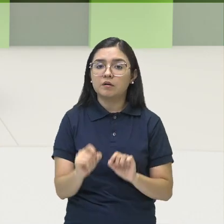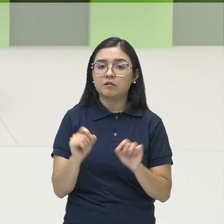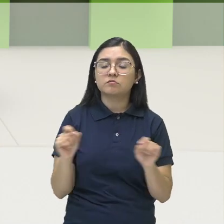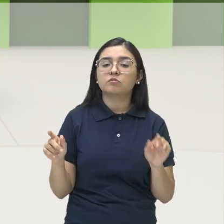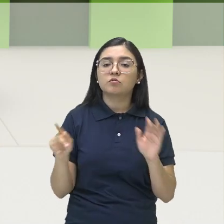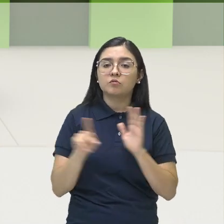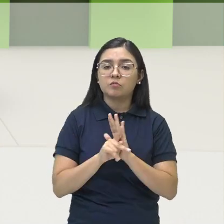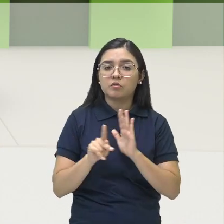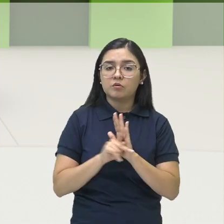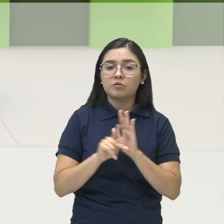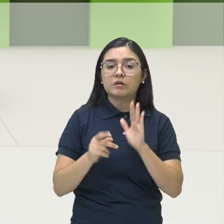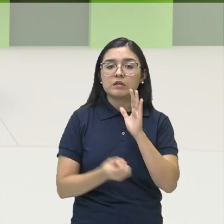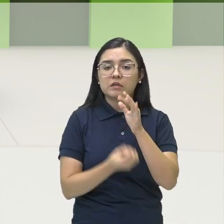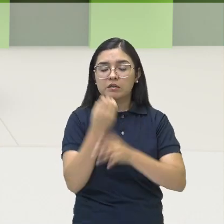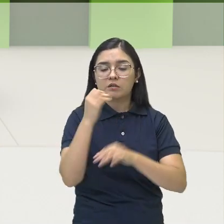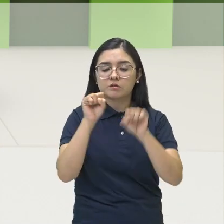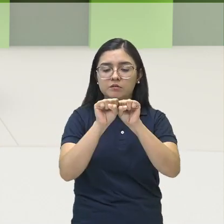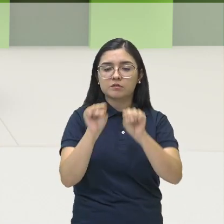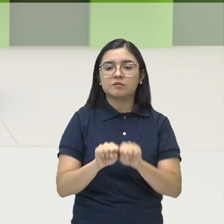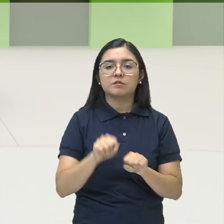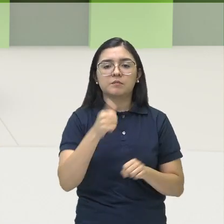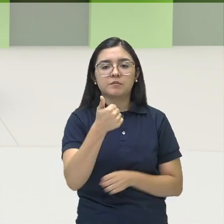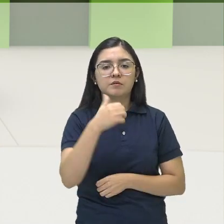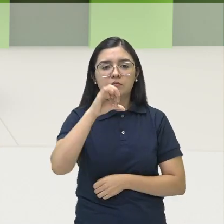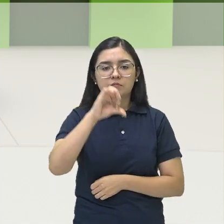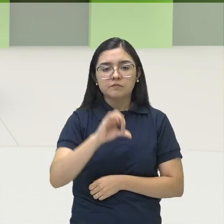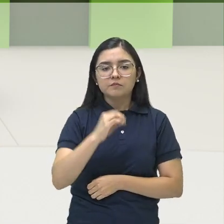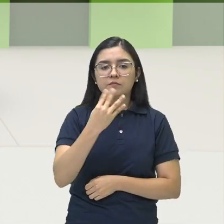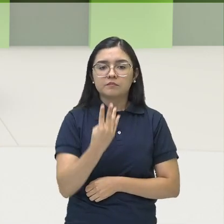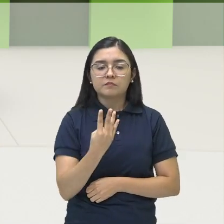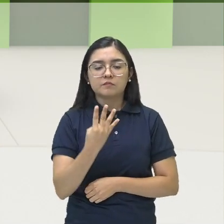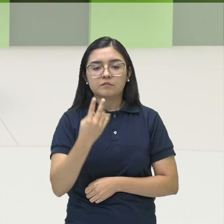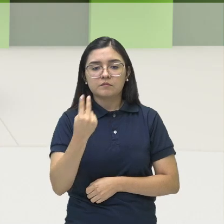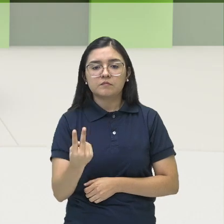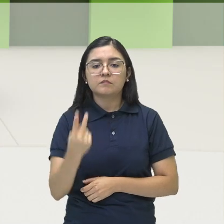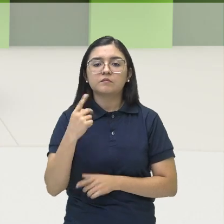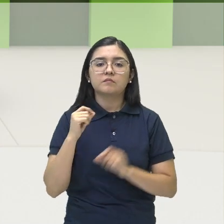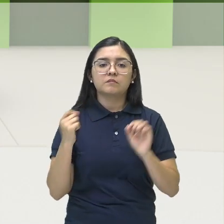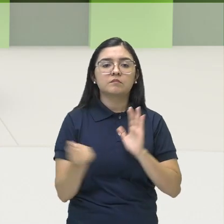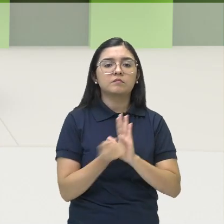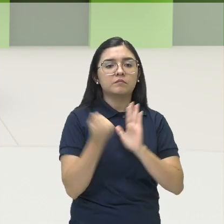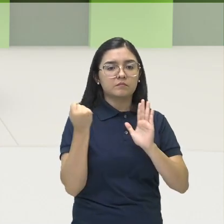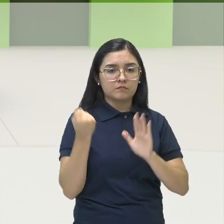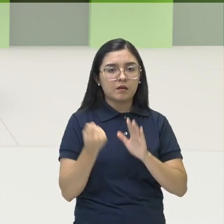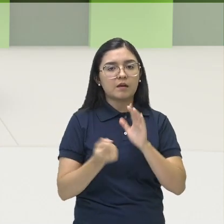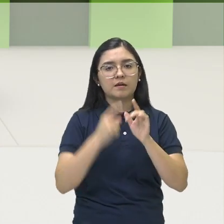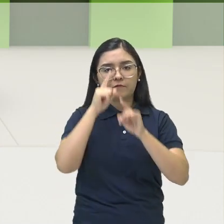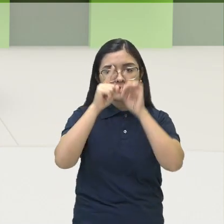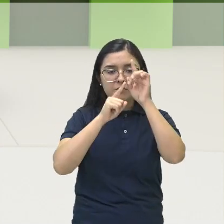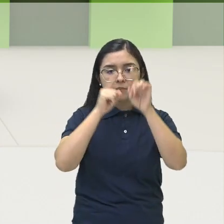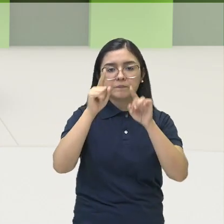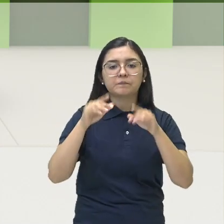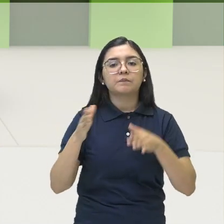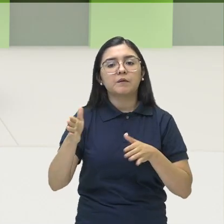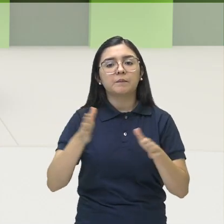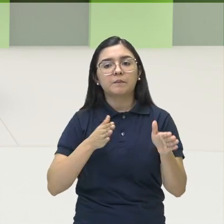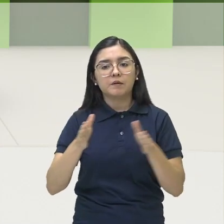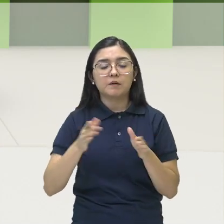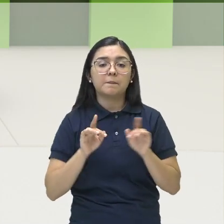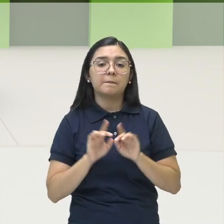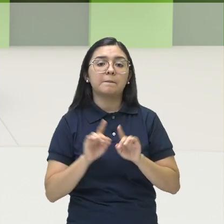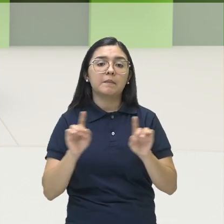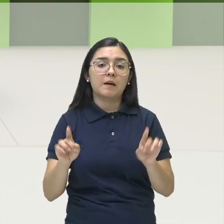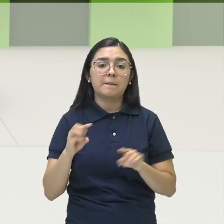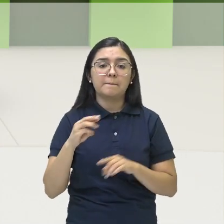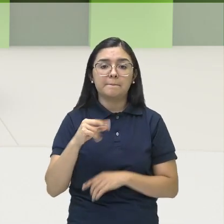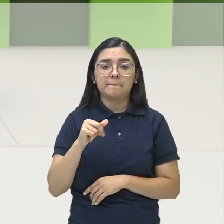esse sistema. E em 1942 patentearam a invenção, tá? Na época, porém, a